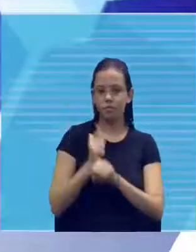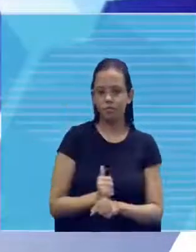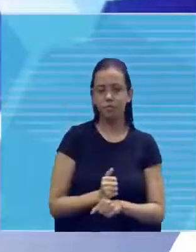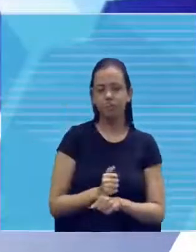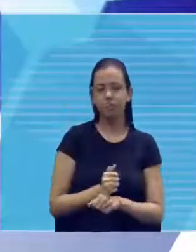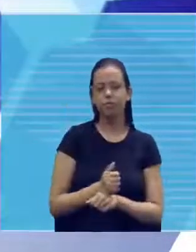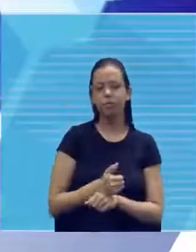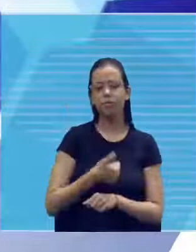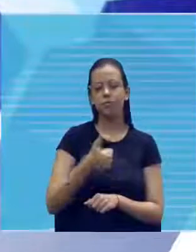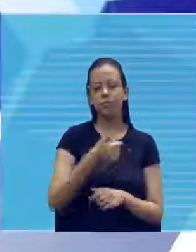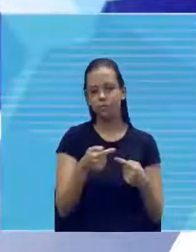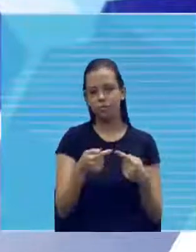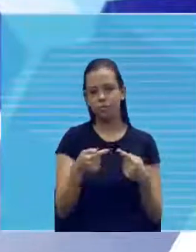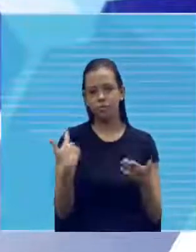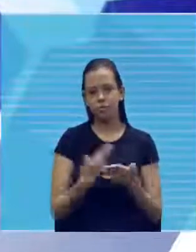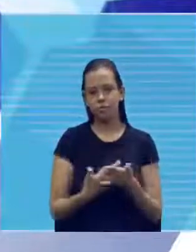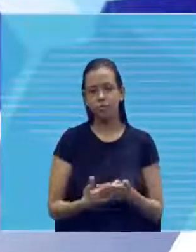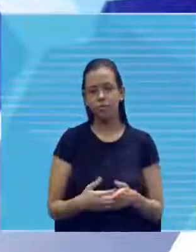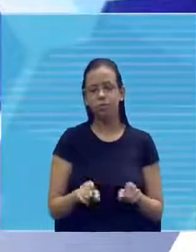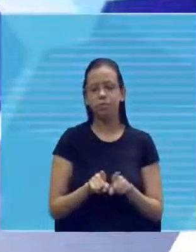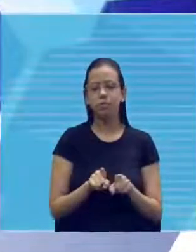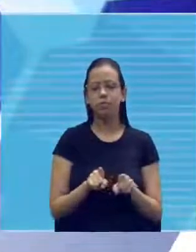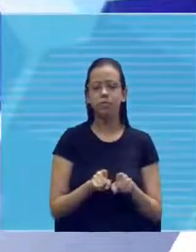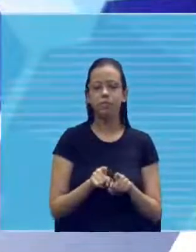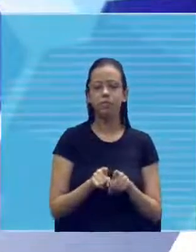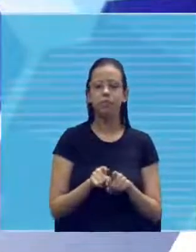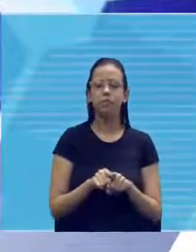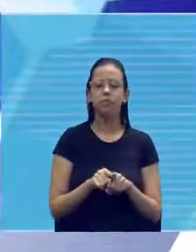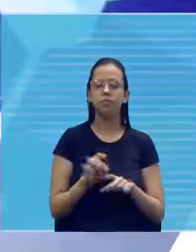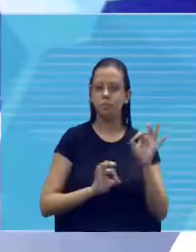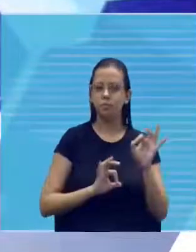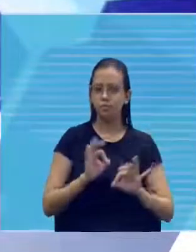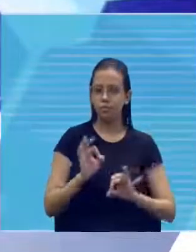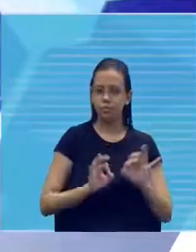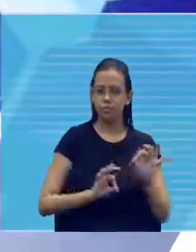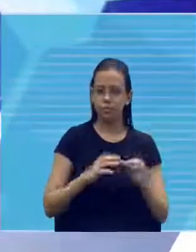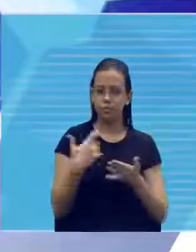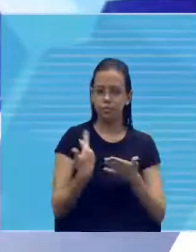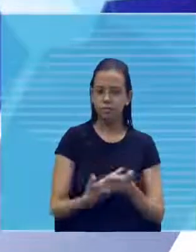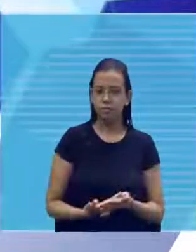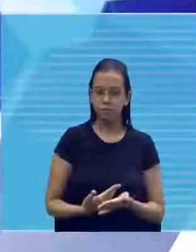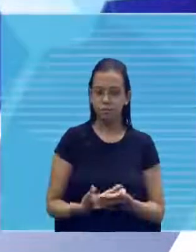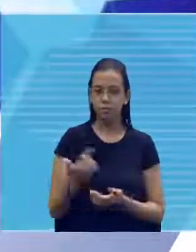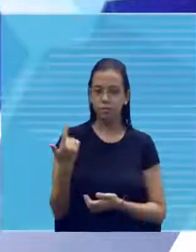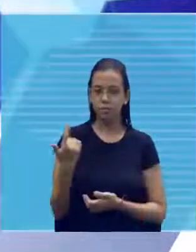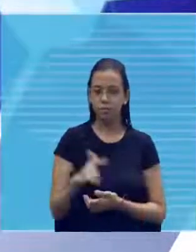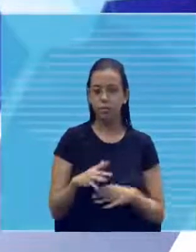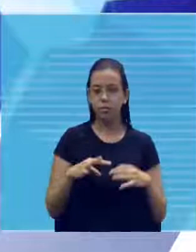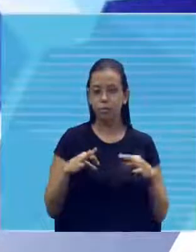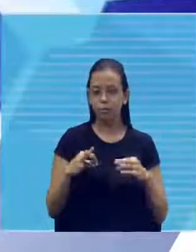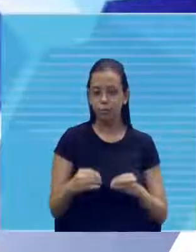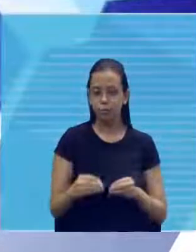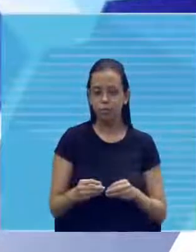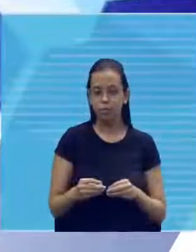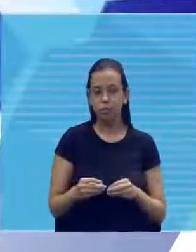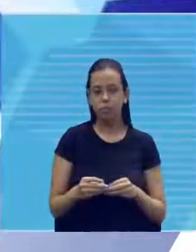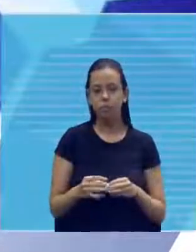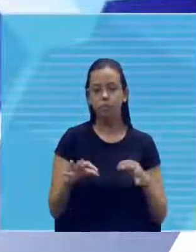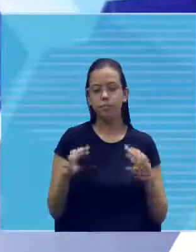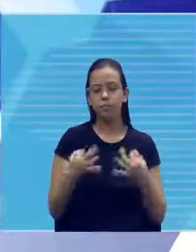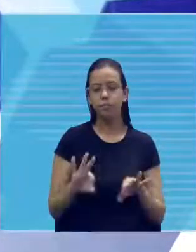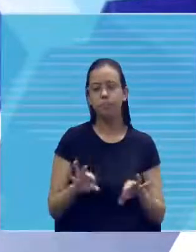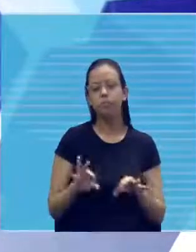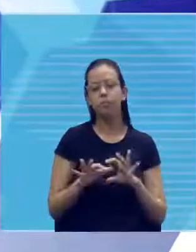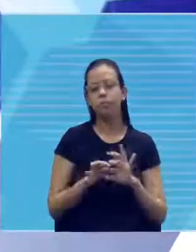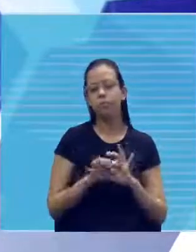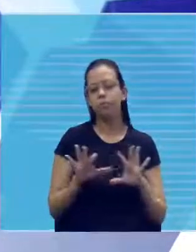primeira semana, colocar tudo em dias, em ordem, começar tudo de primeira mão novamente, né? Deixar